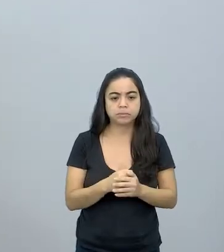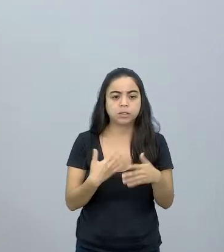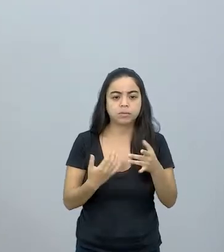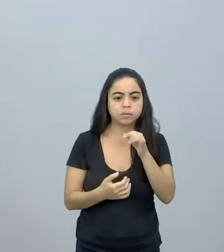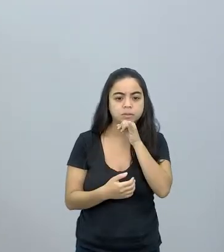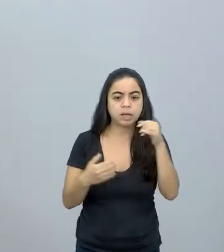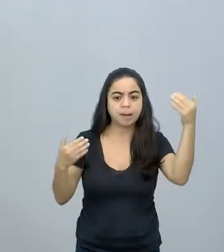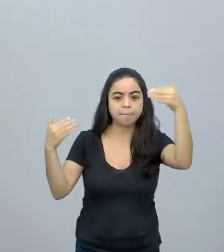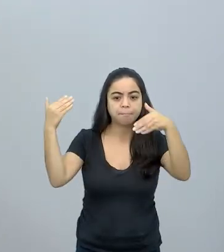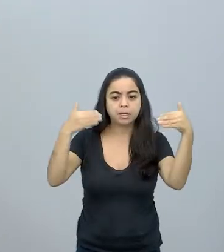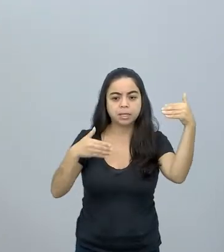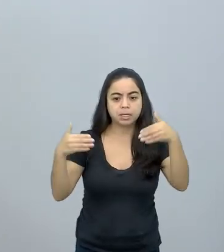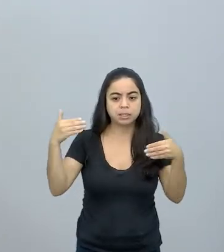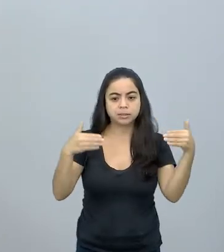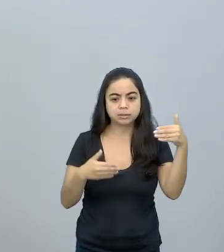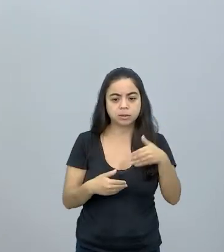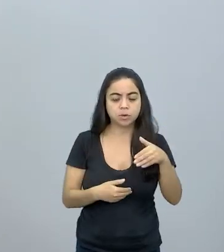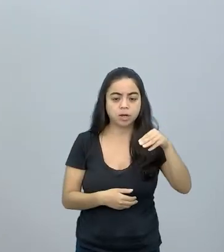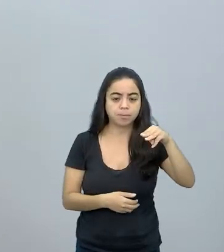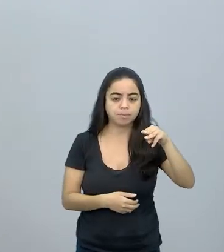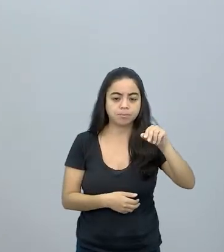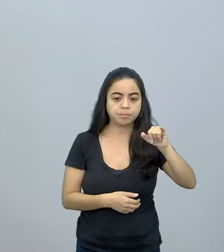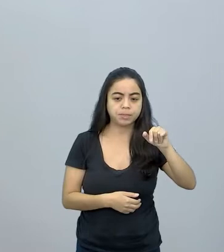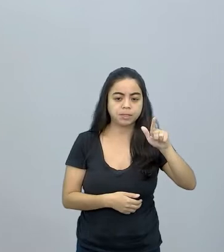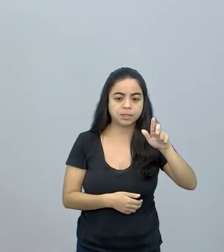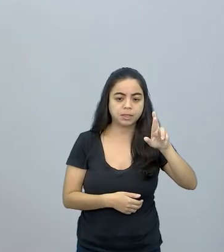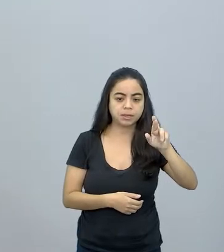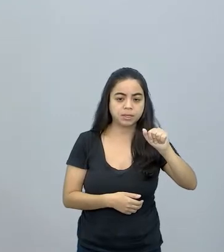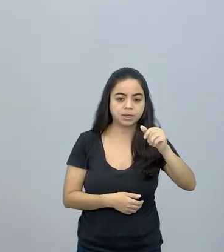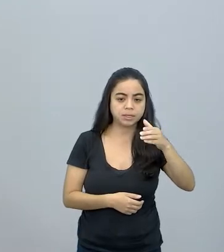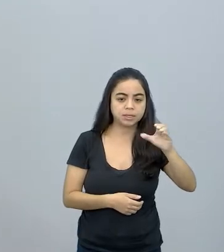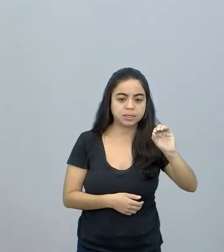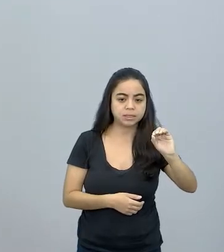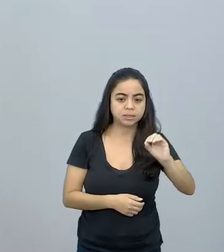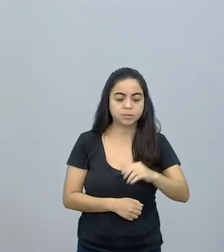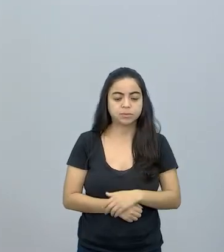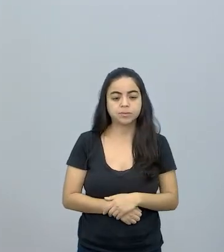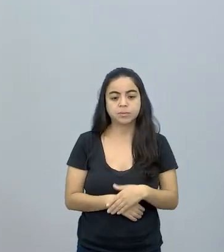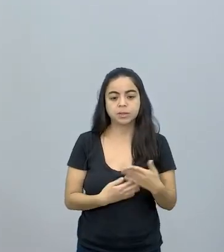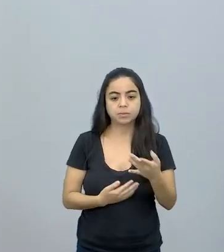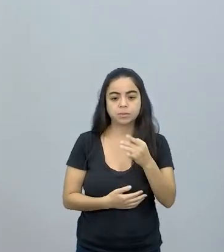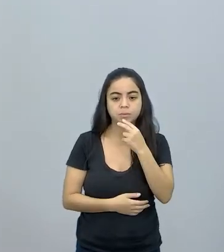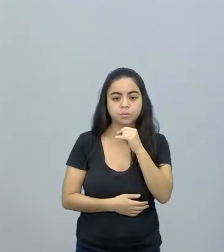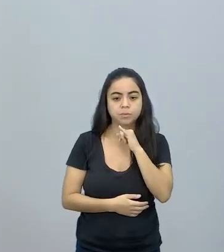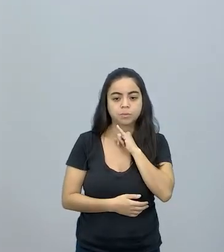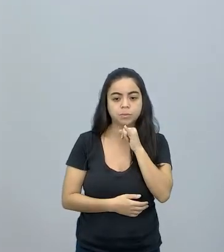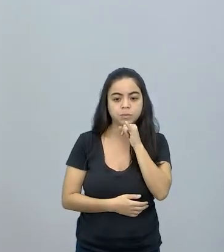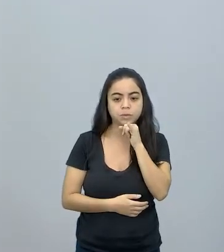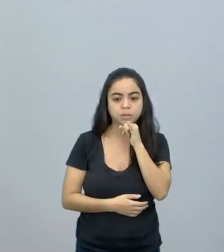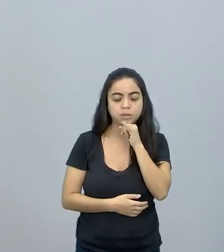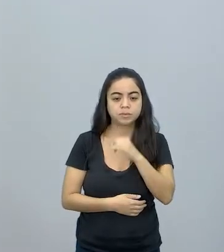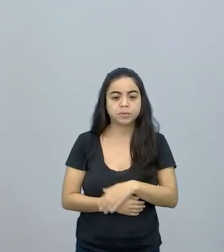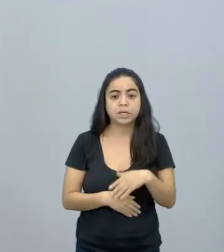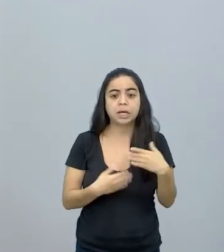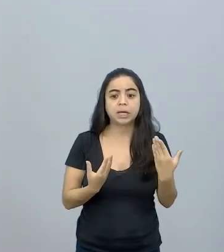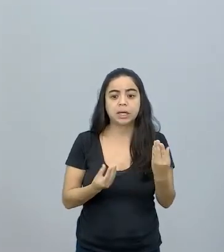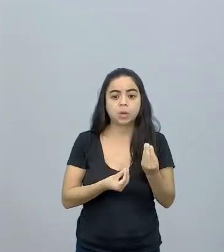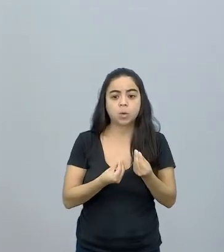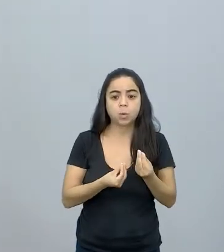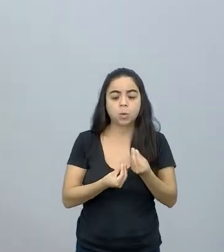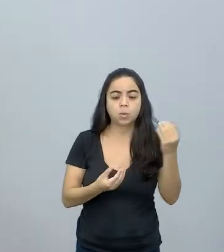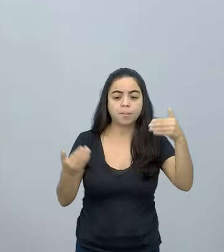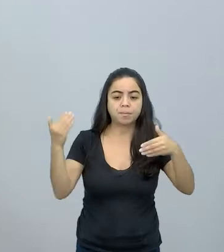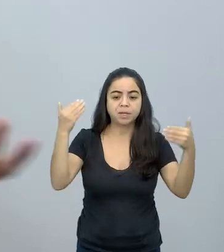migração, sei lá, a gente está falando de migração, né? Porque essa é a nossa atividade. Então, sei lá, o que faz com que a